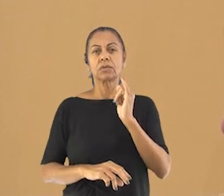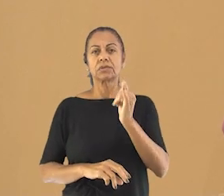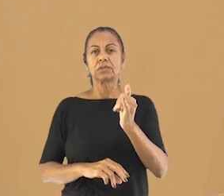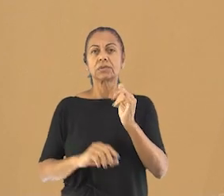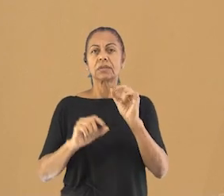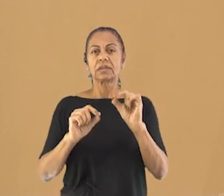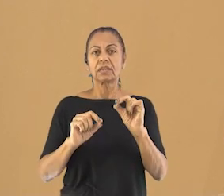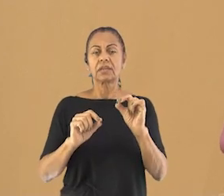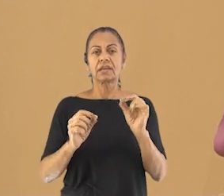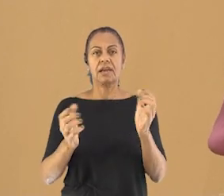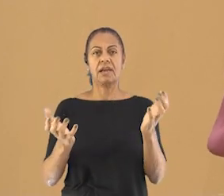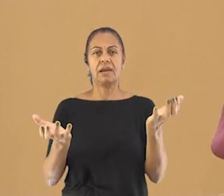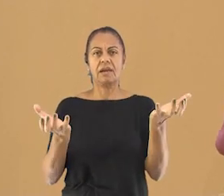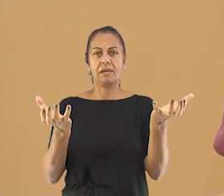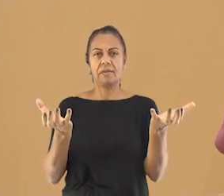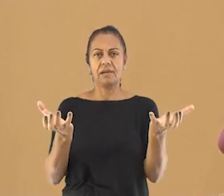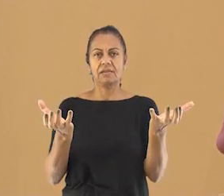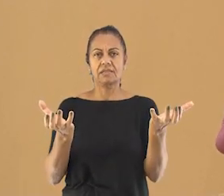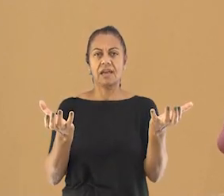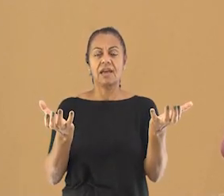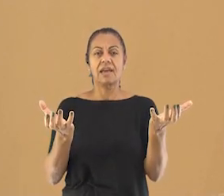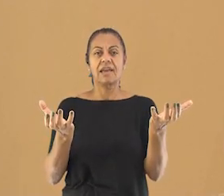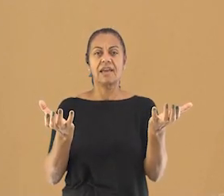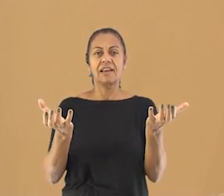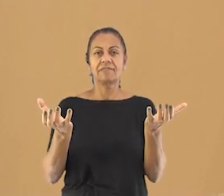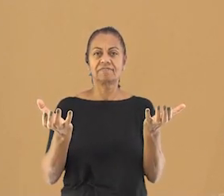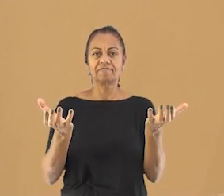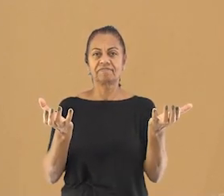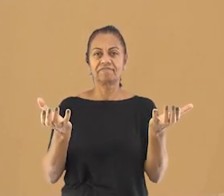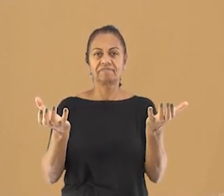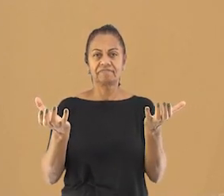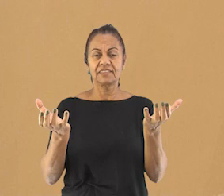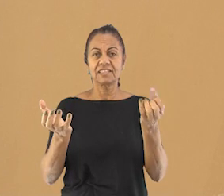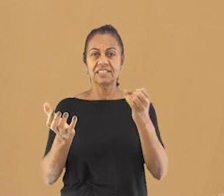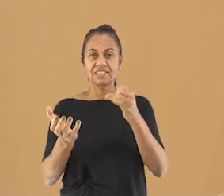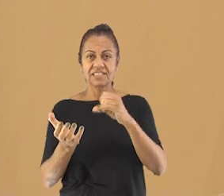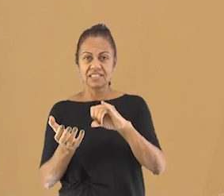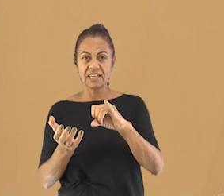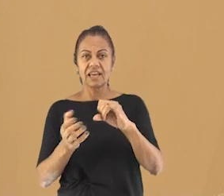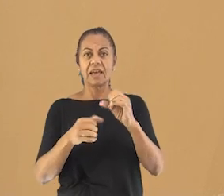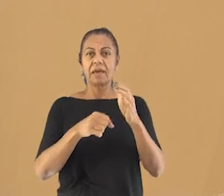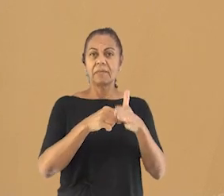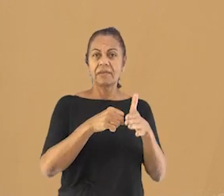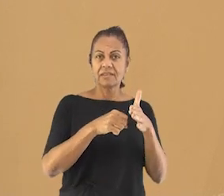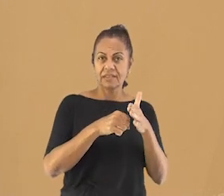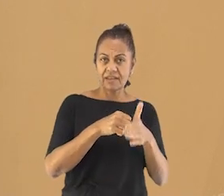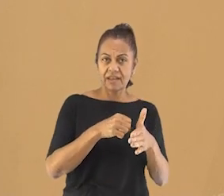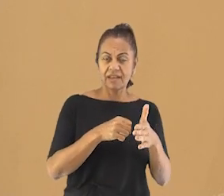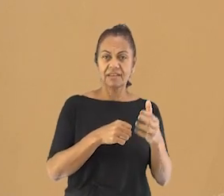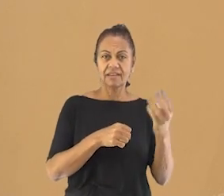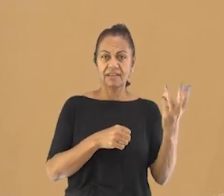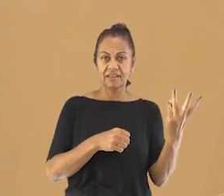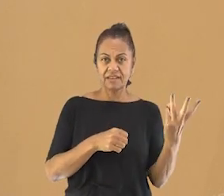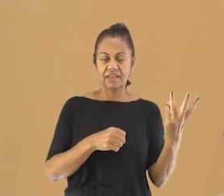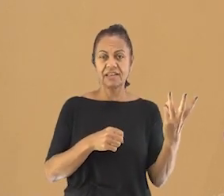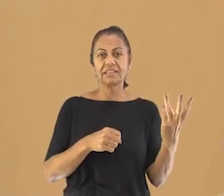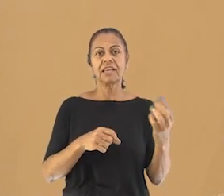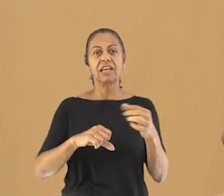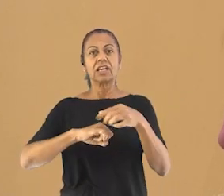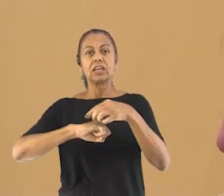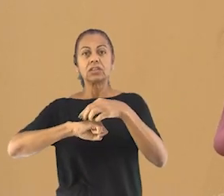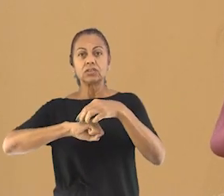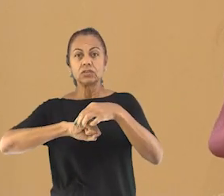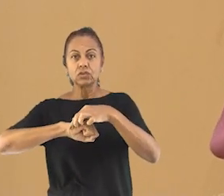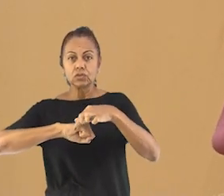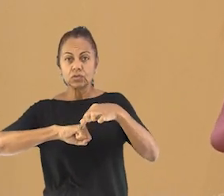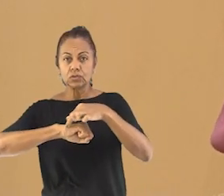para comparar a massa de 2 diferentes produtos. Por exemplo, quando dizemos que a balança se